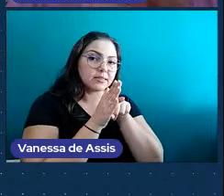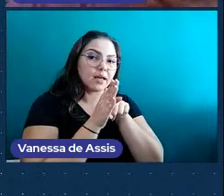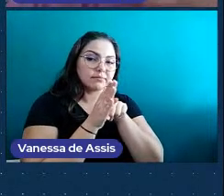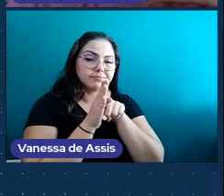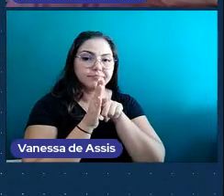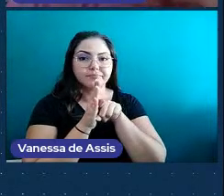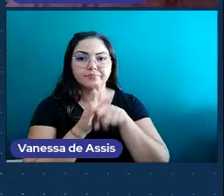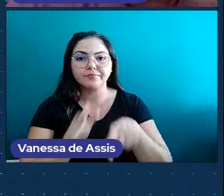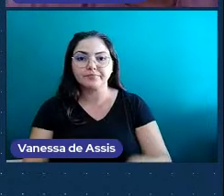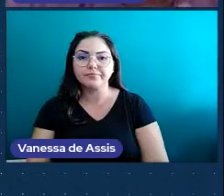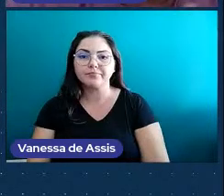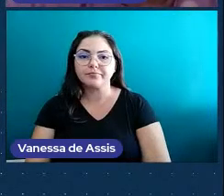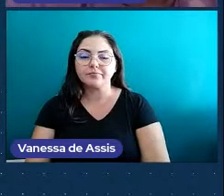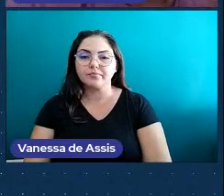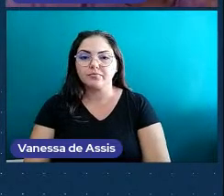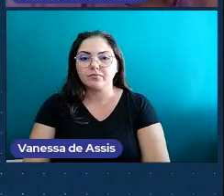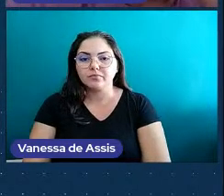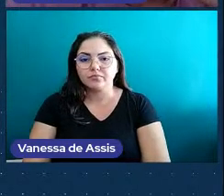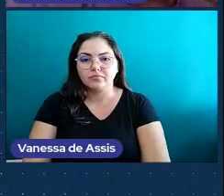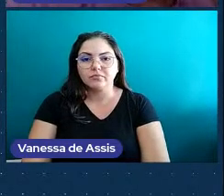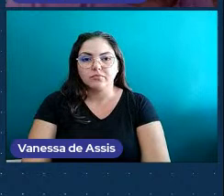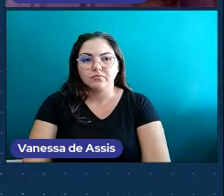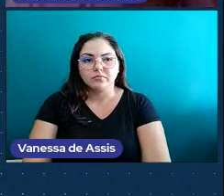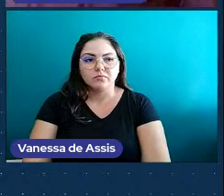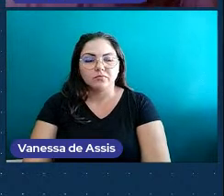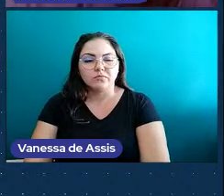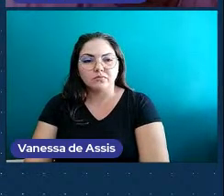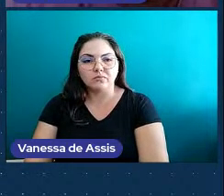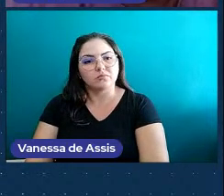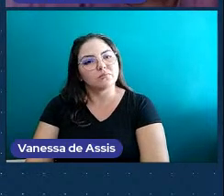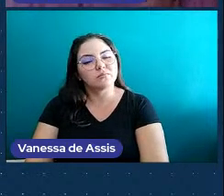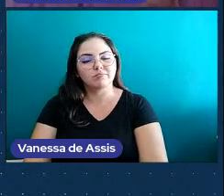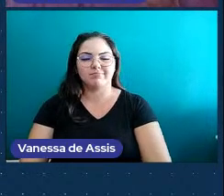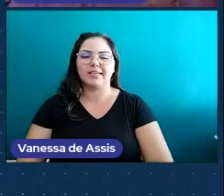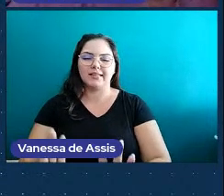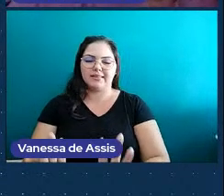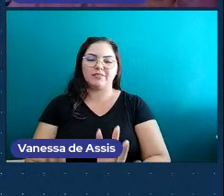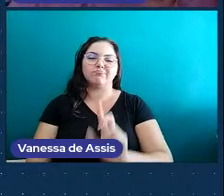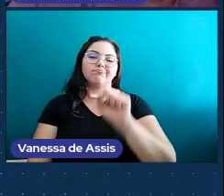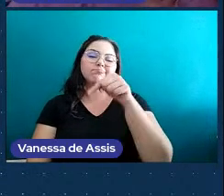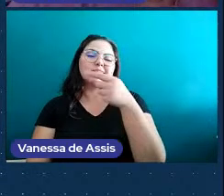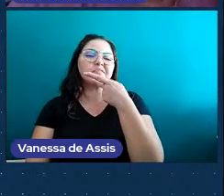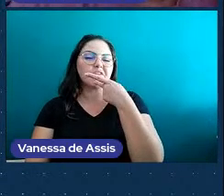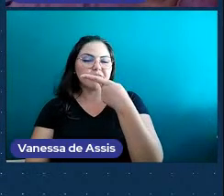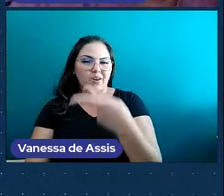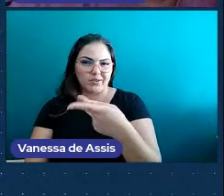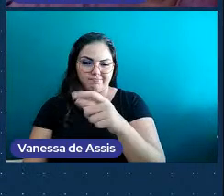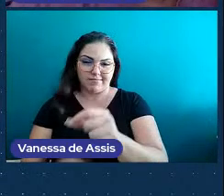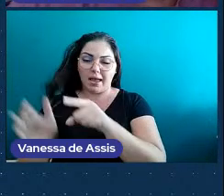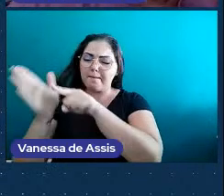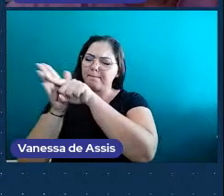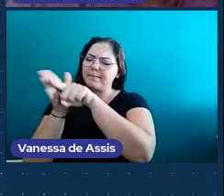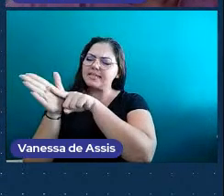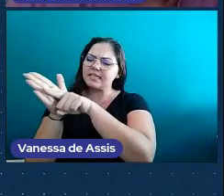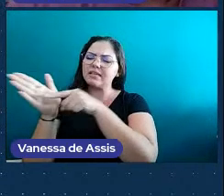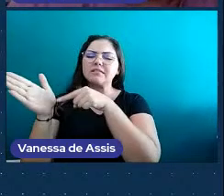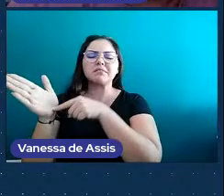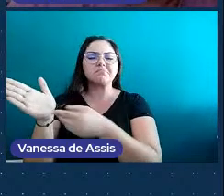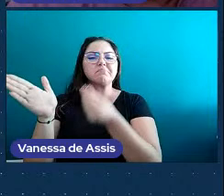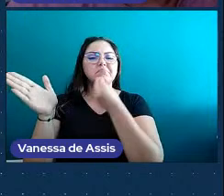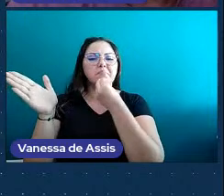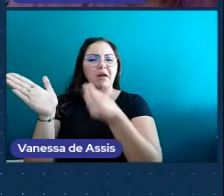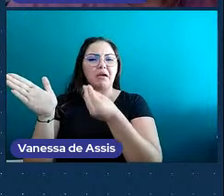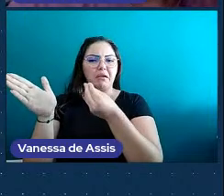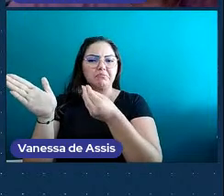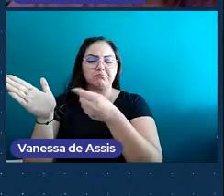que só existe a pesquisa porque existe uma pergunta que lhe dá origem, né? Então, eu não sei, quero